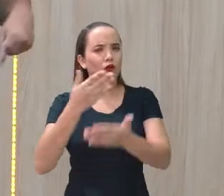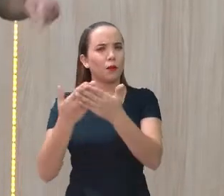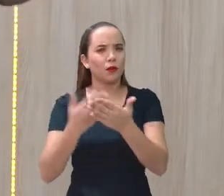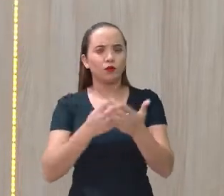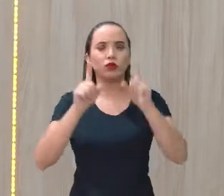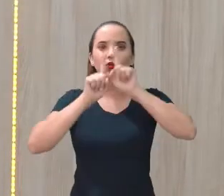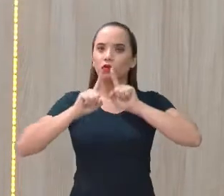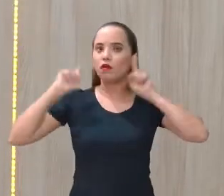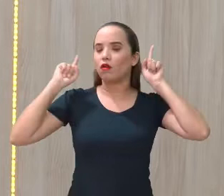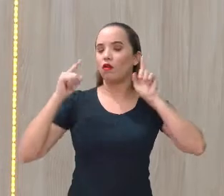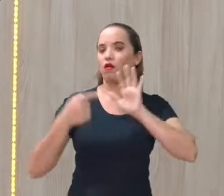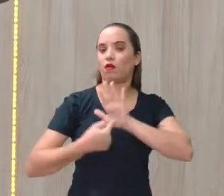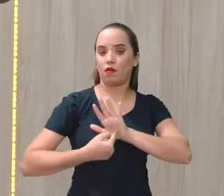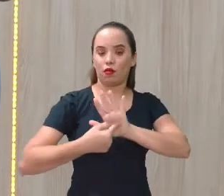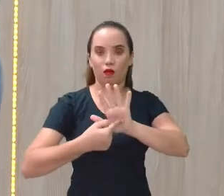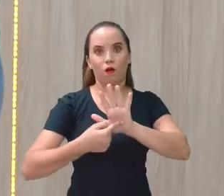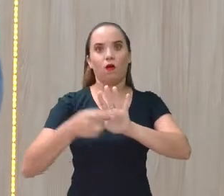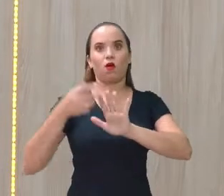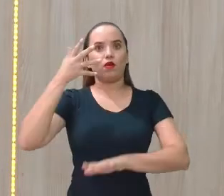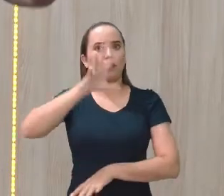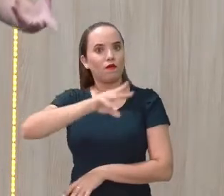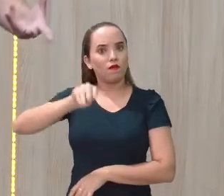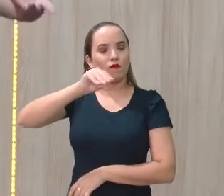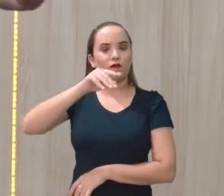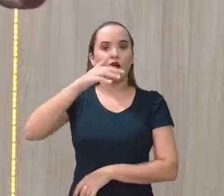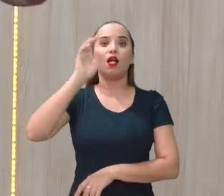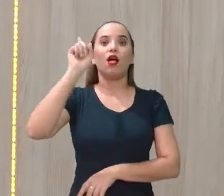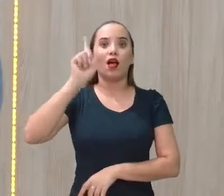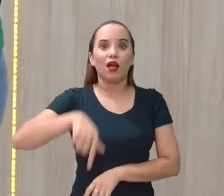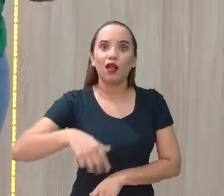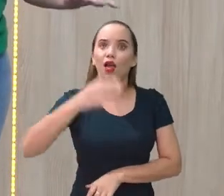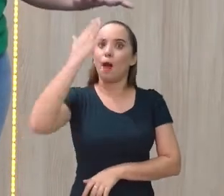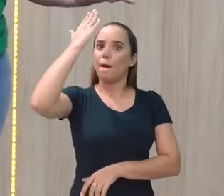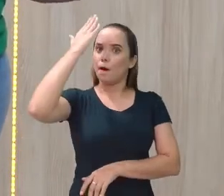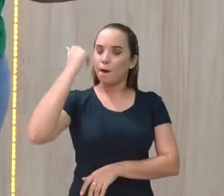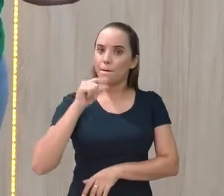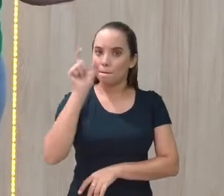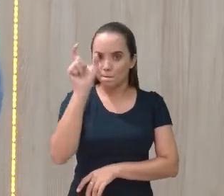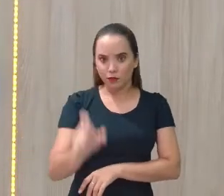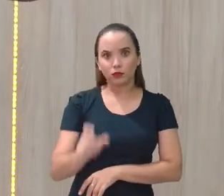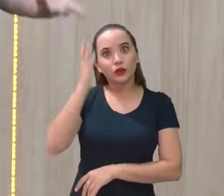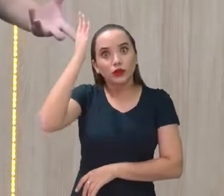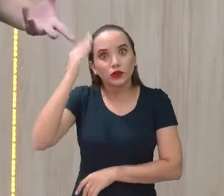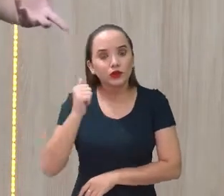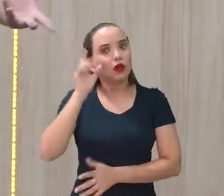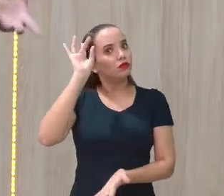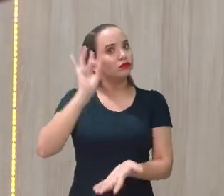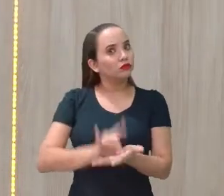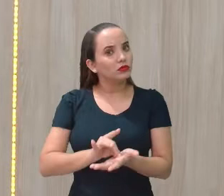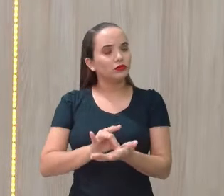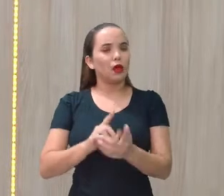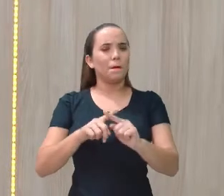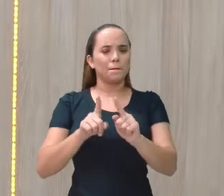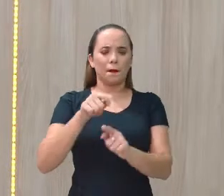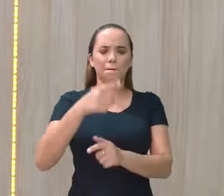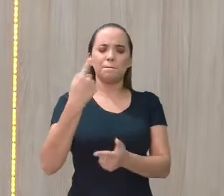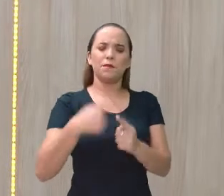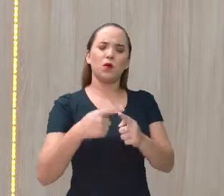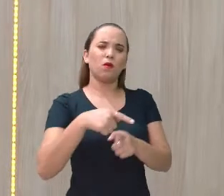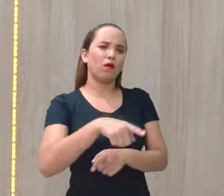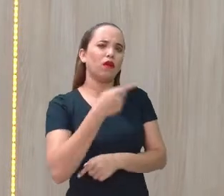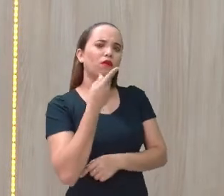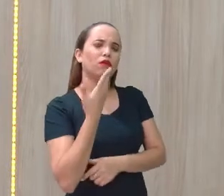oral, quem está expondo é o detentor do saber. Por que isso? Por que ela falou isso? Porque quem está